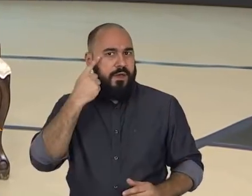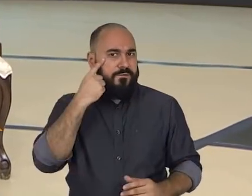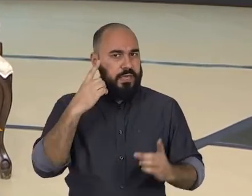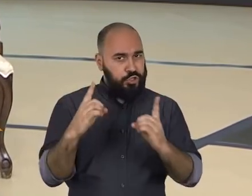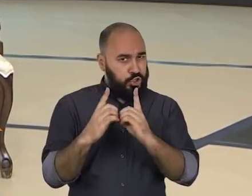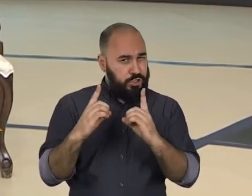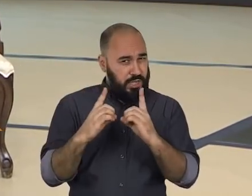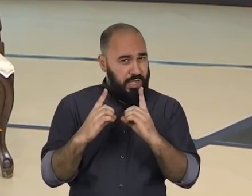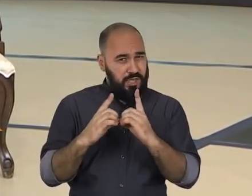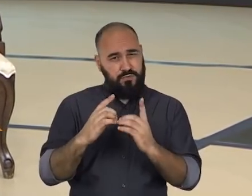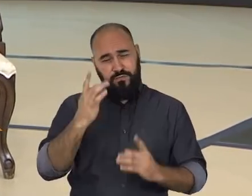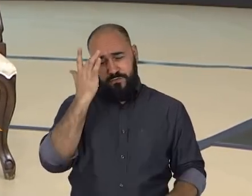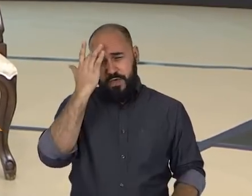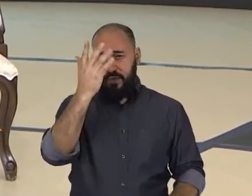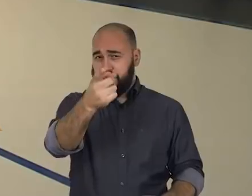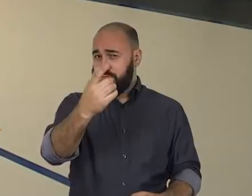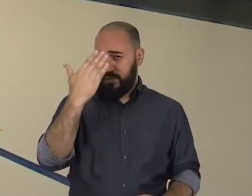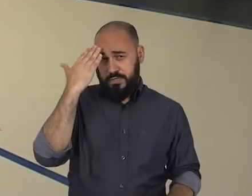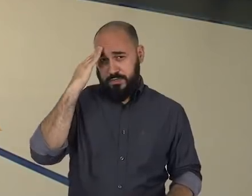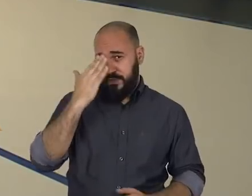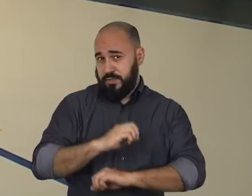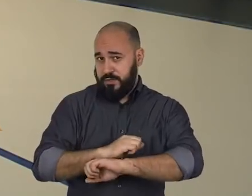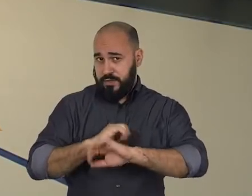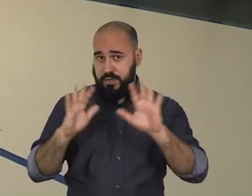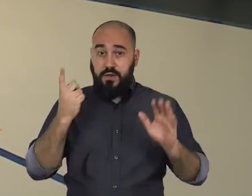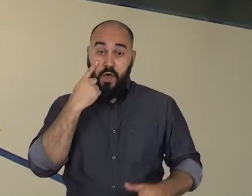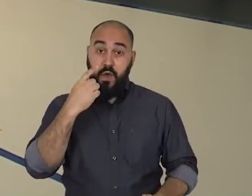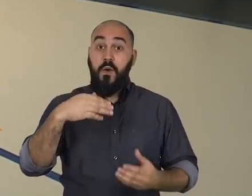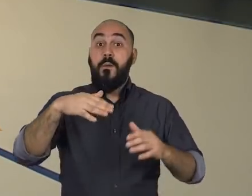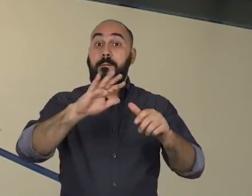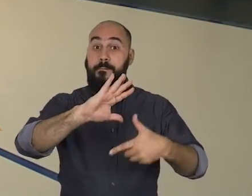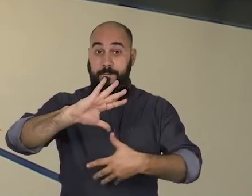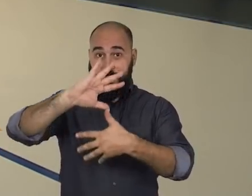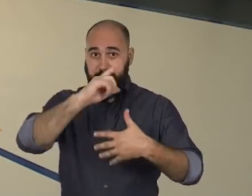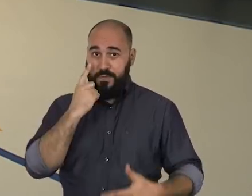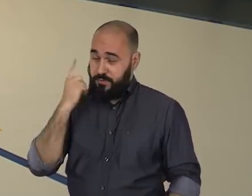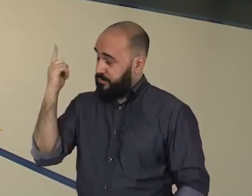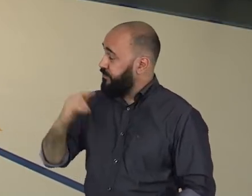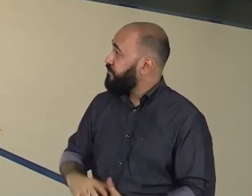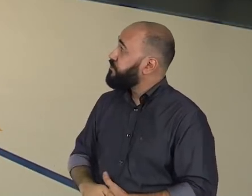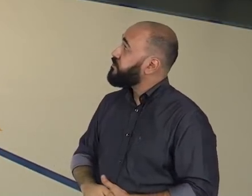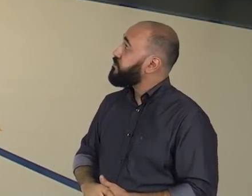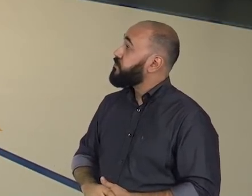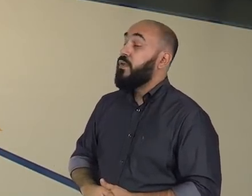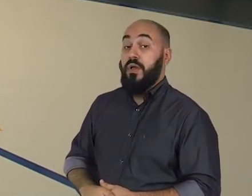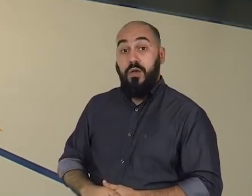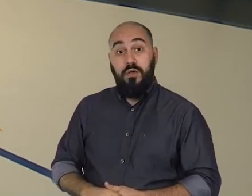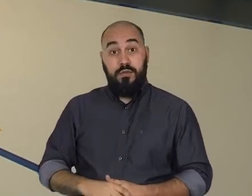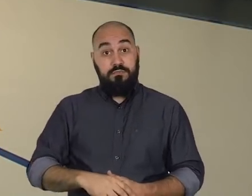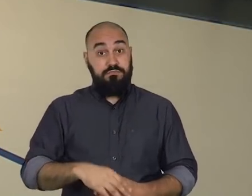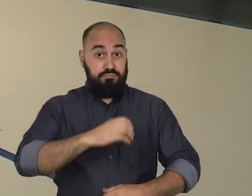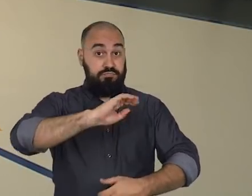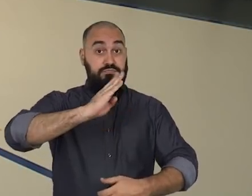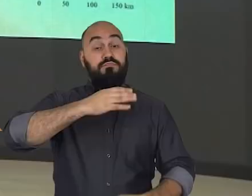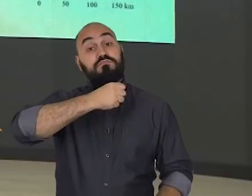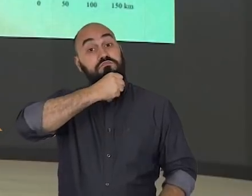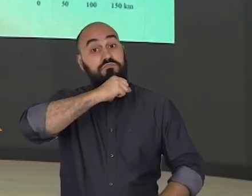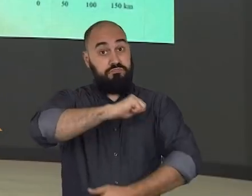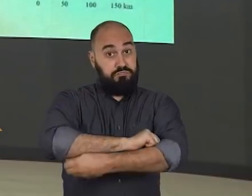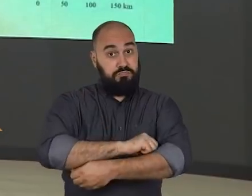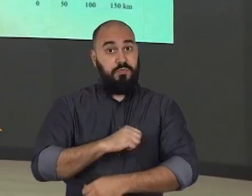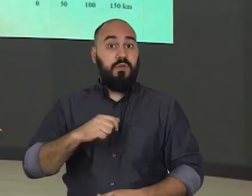bom? Vamos retornar ao mapa. Vamos ver aqui o mapa. Você lembra, Nabucodonosor saiu da Babilônia e veio